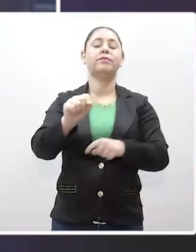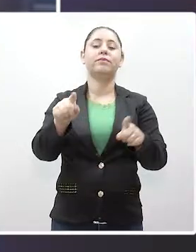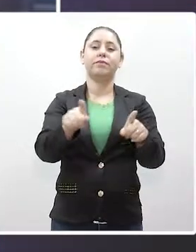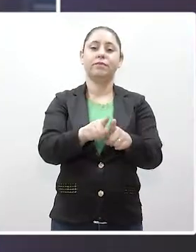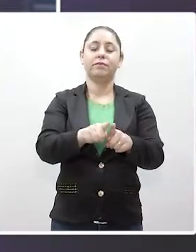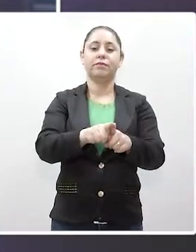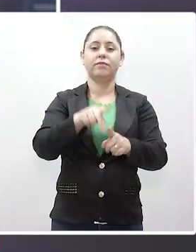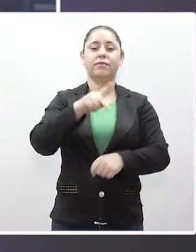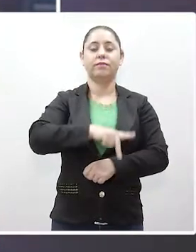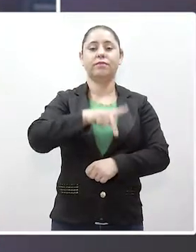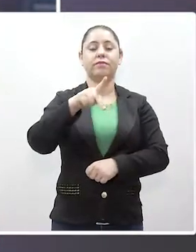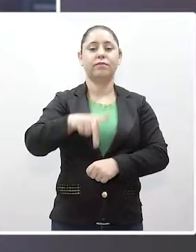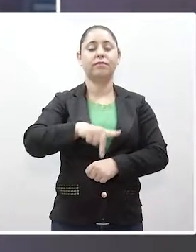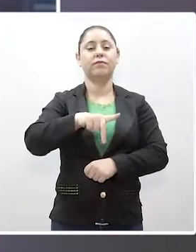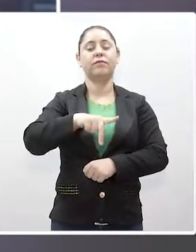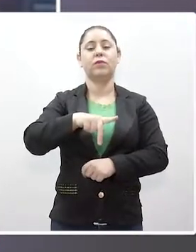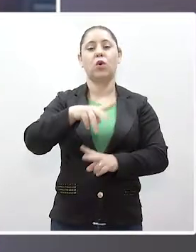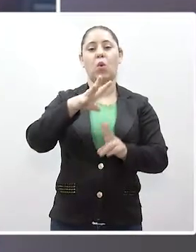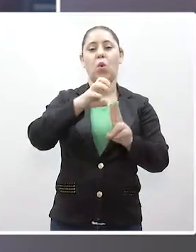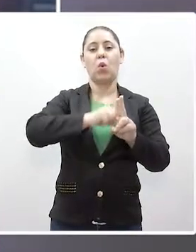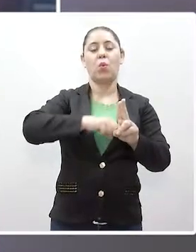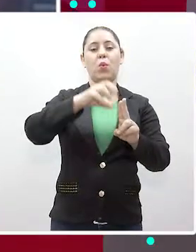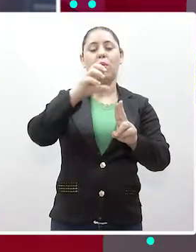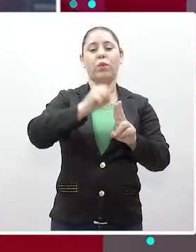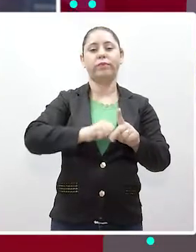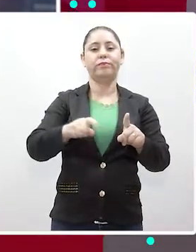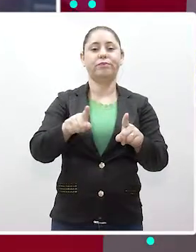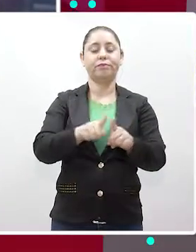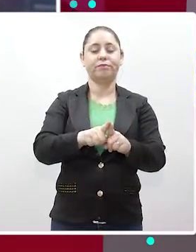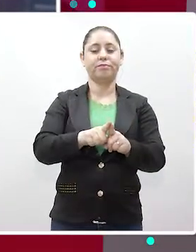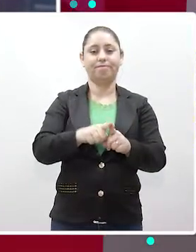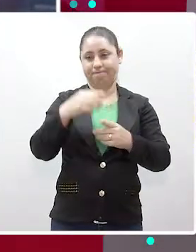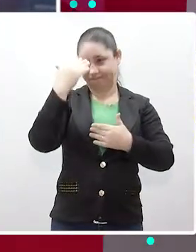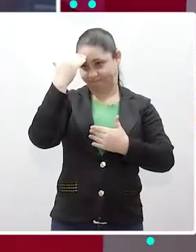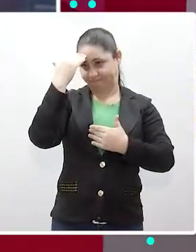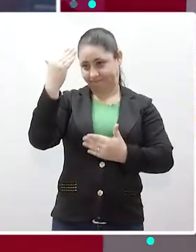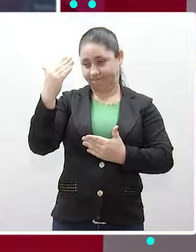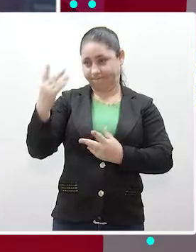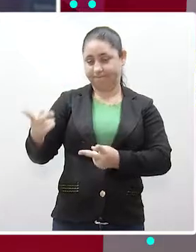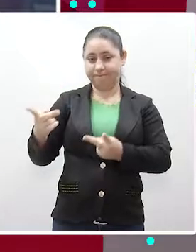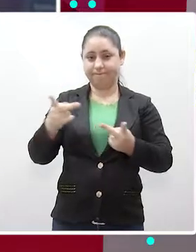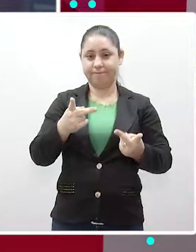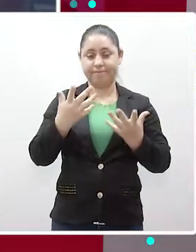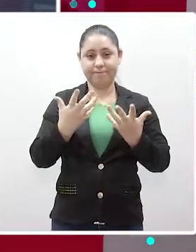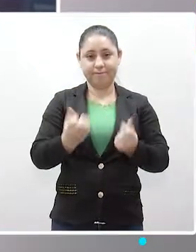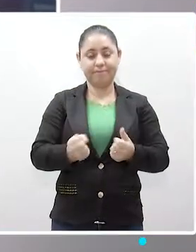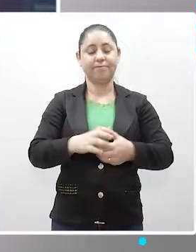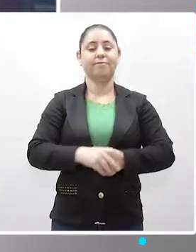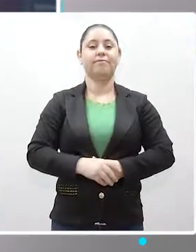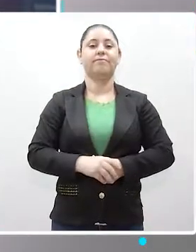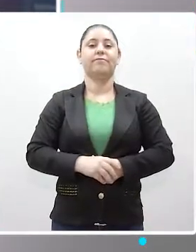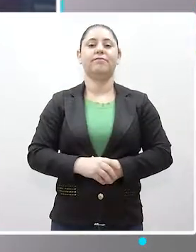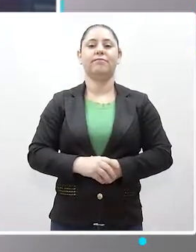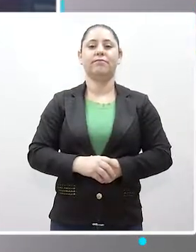Universidade Estadual de Mato Grosso do Sul. Matheus, muito obrigado por ter aceito o nosso convite mais uma